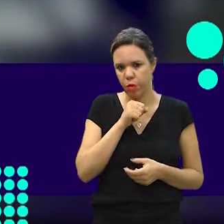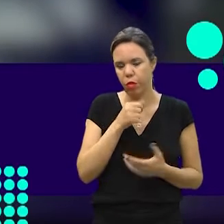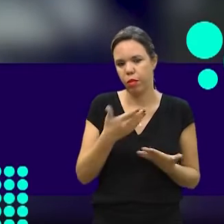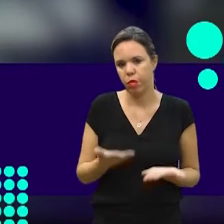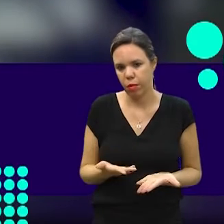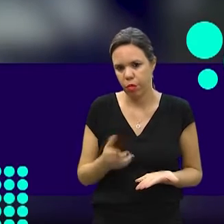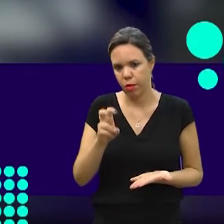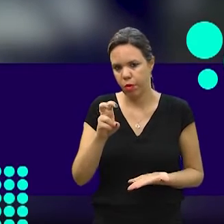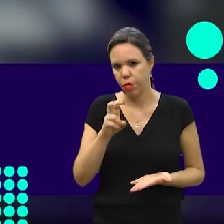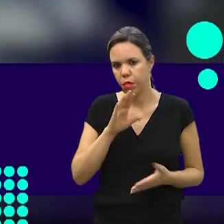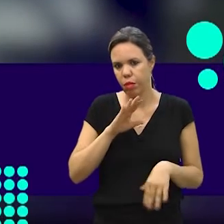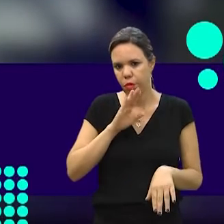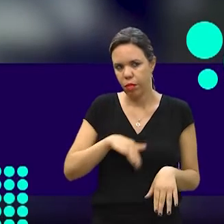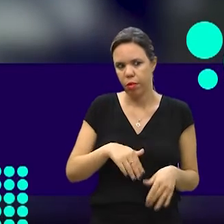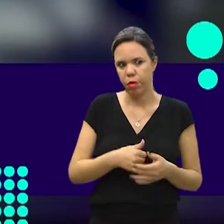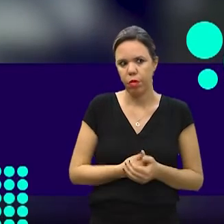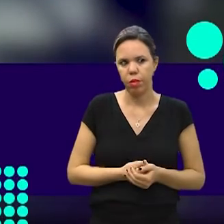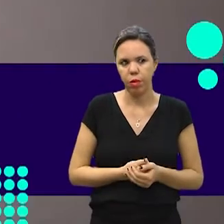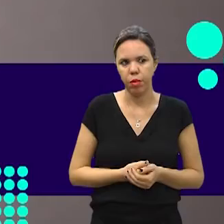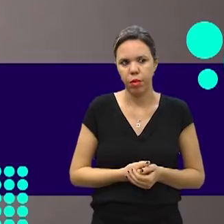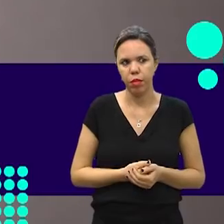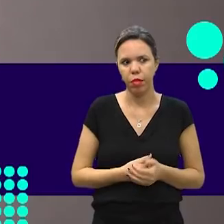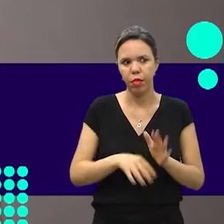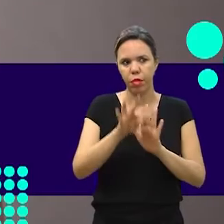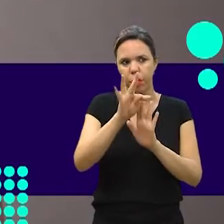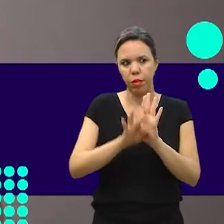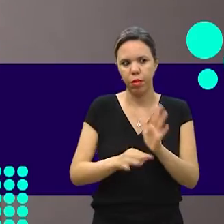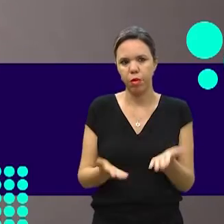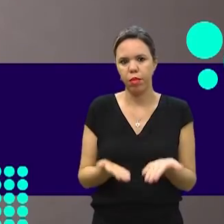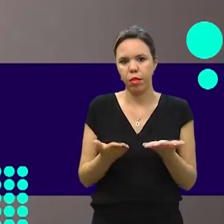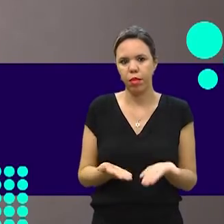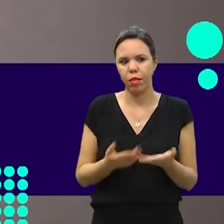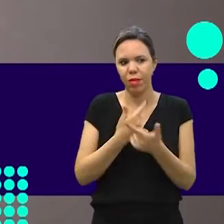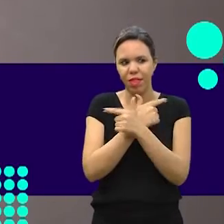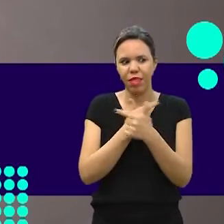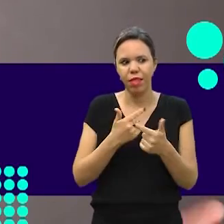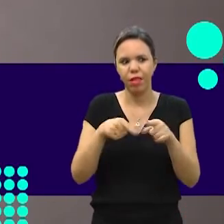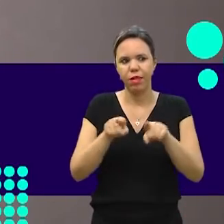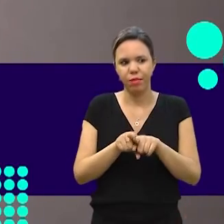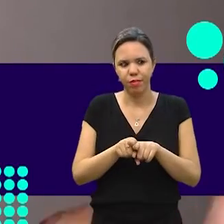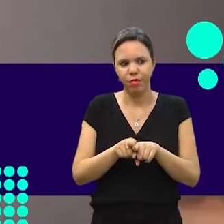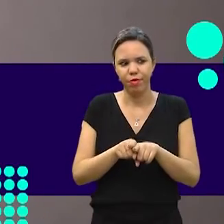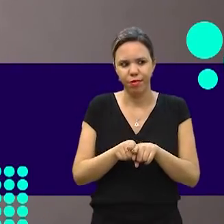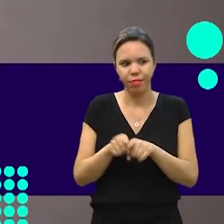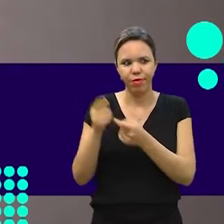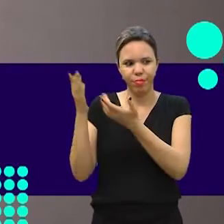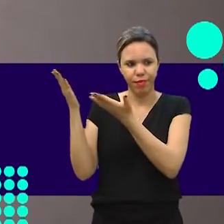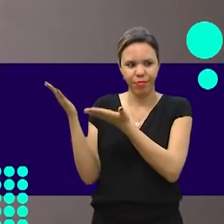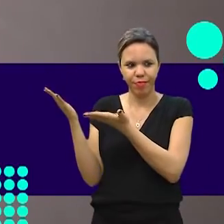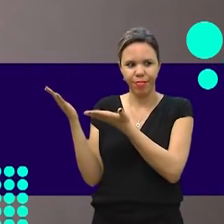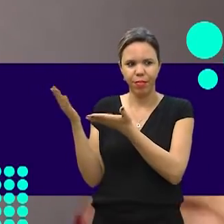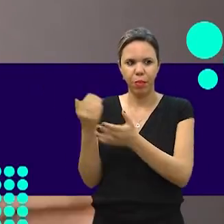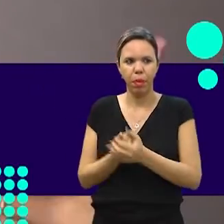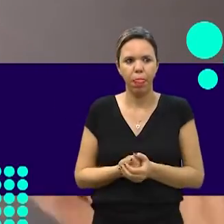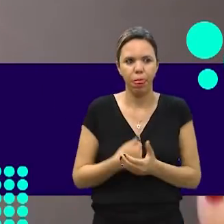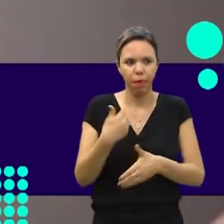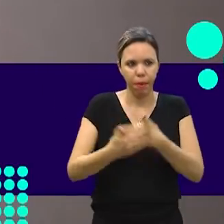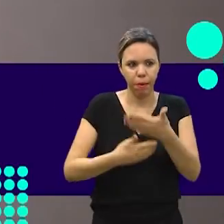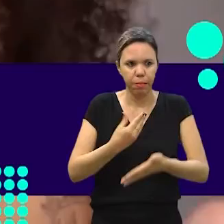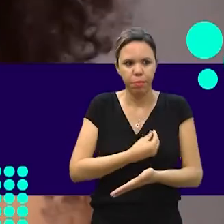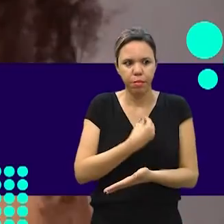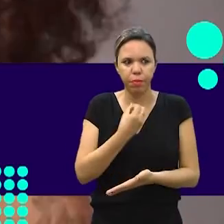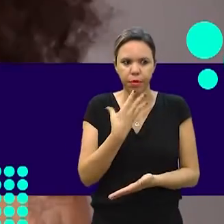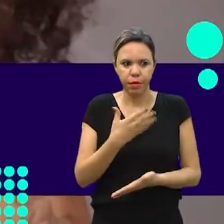ótica freiriana. Vai ser às 5 da tarde. Com textos e temas leves, a risada está garantida com Perrengues da